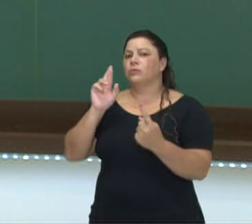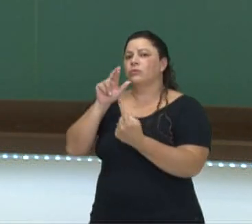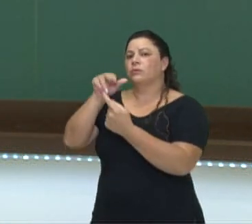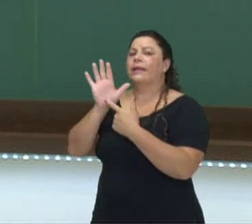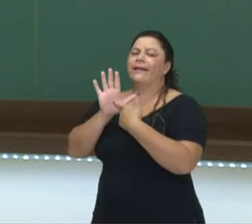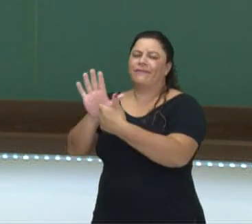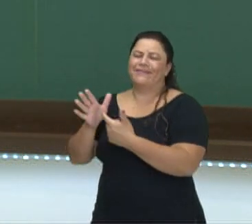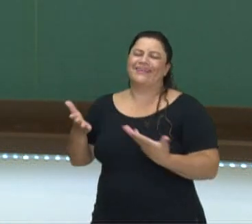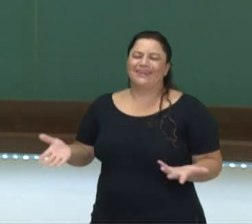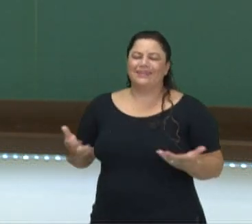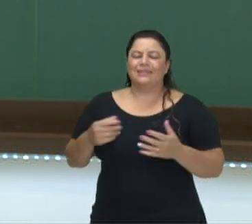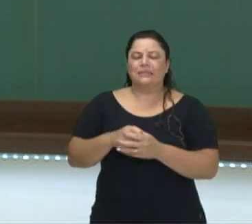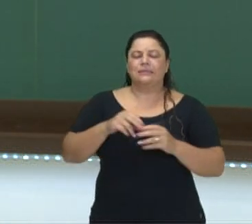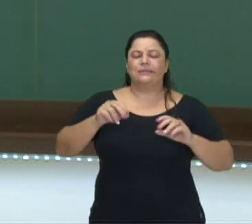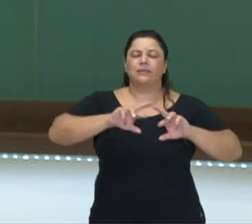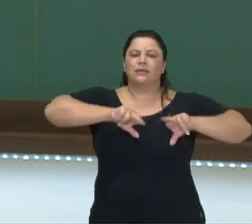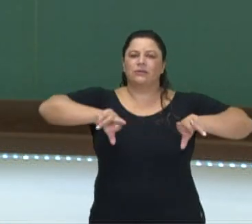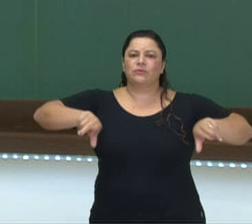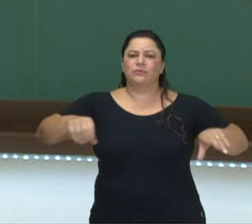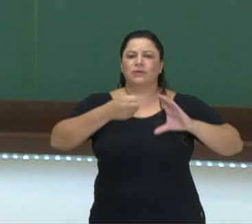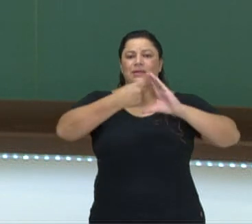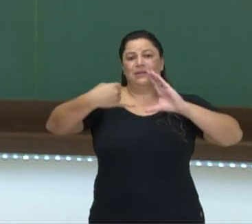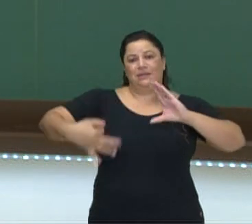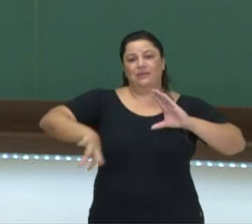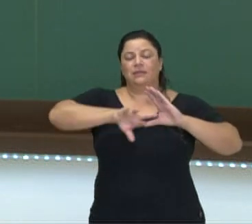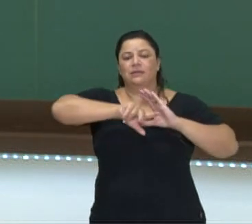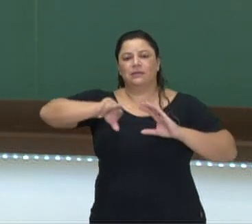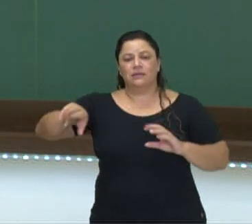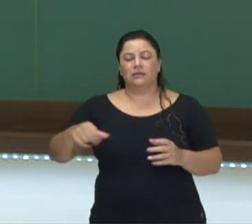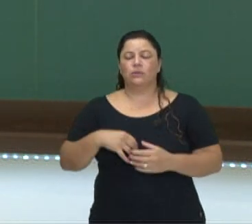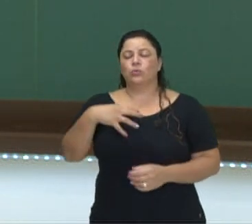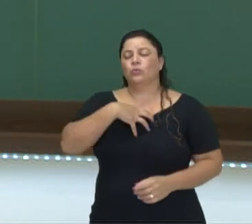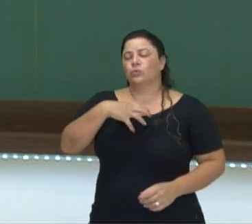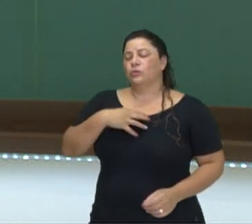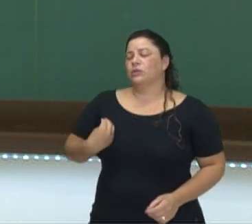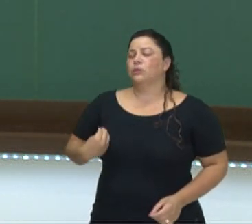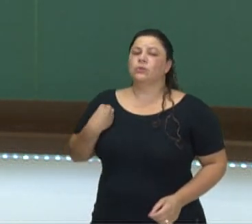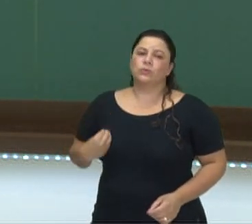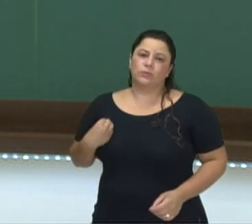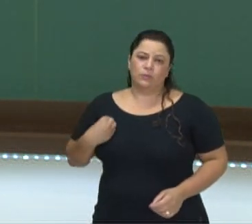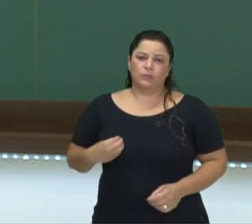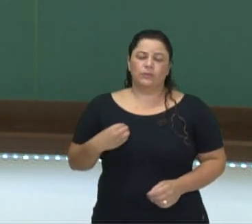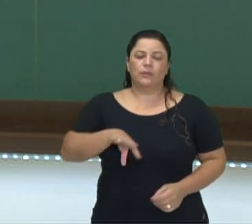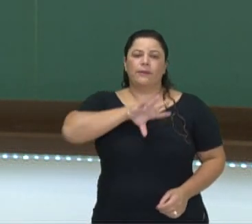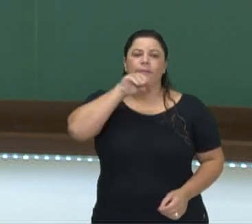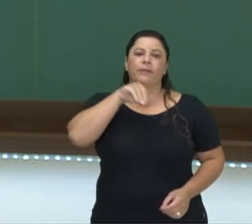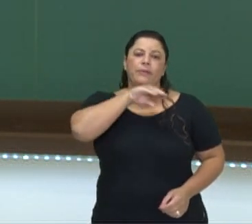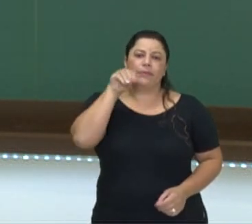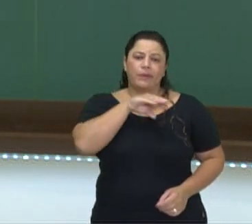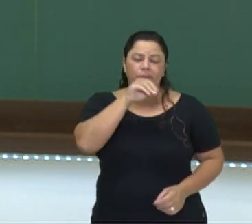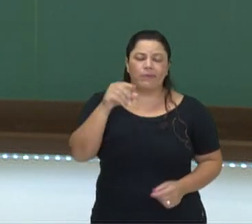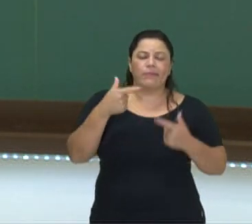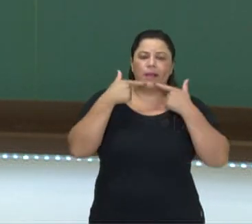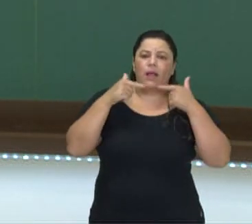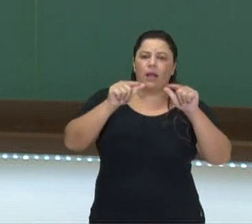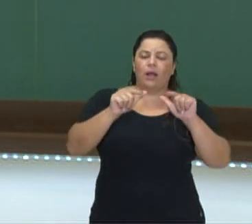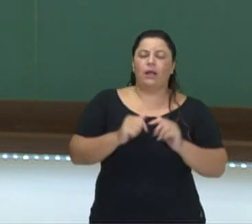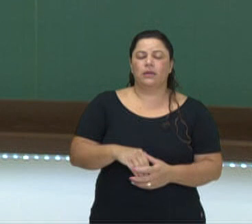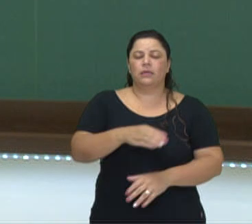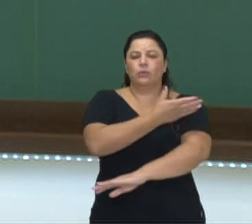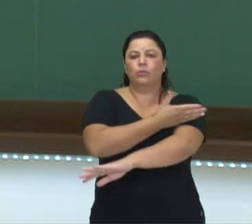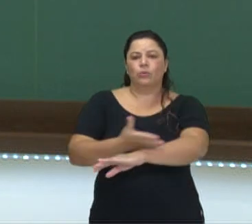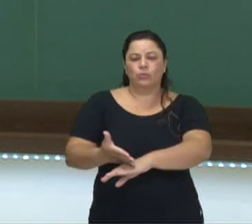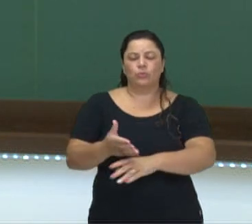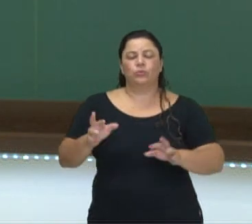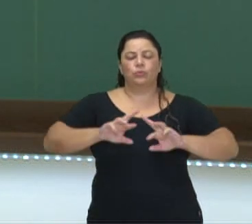a diferenças de características na maneira de viver, na maneira de falar, nos hábitos, nos